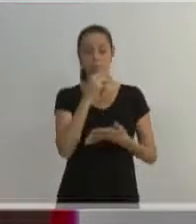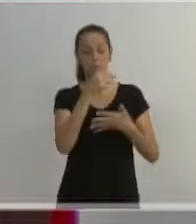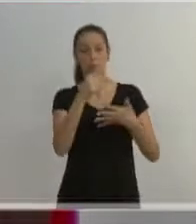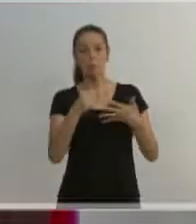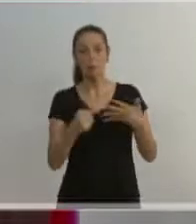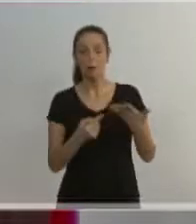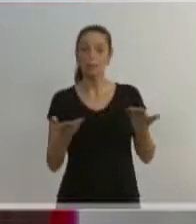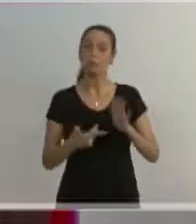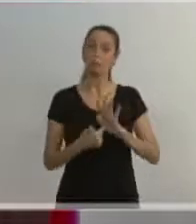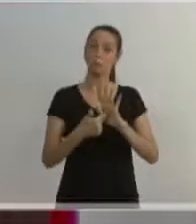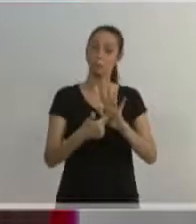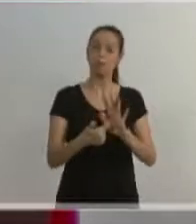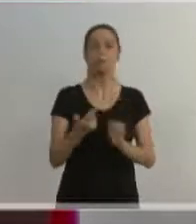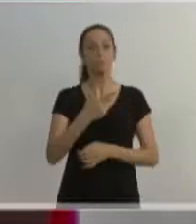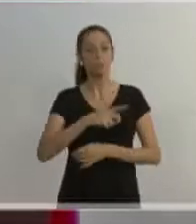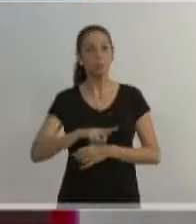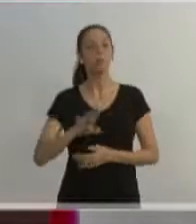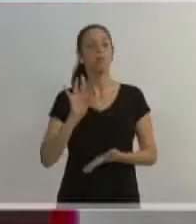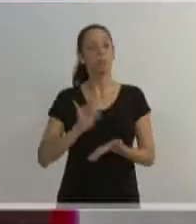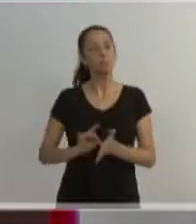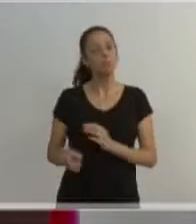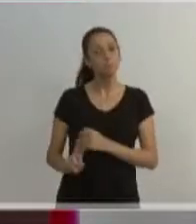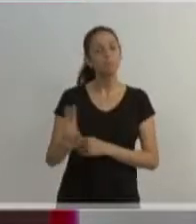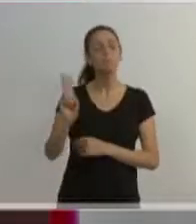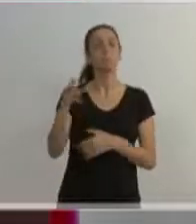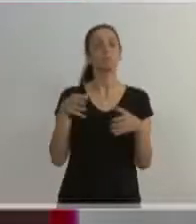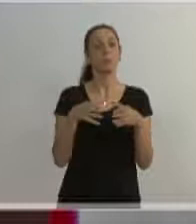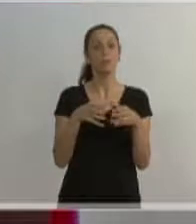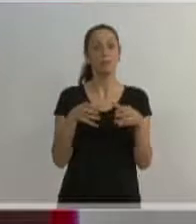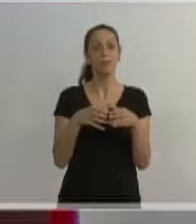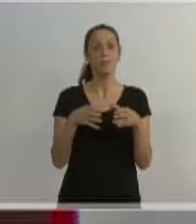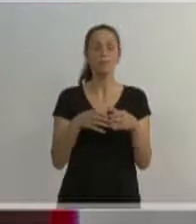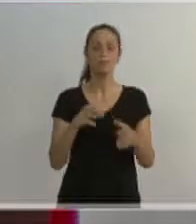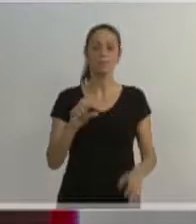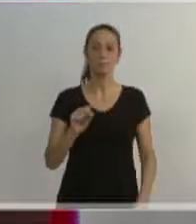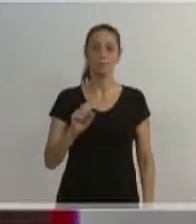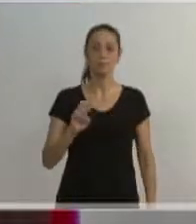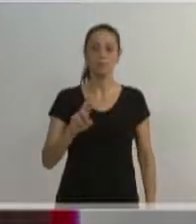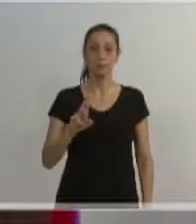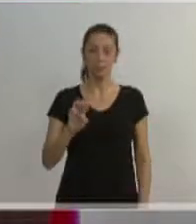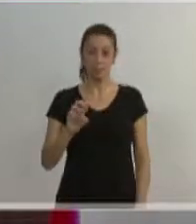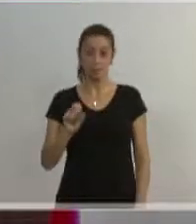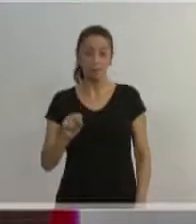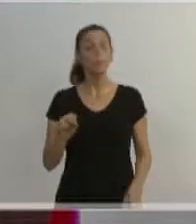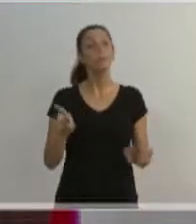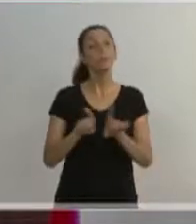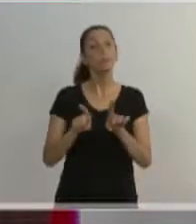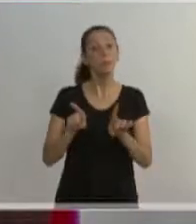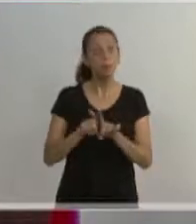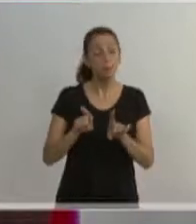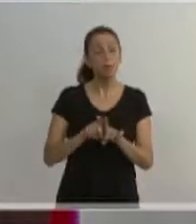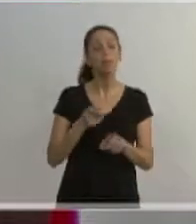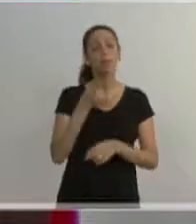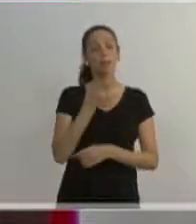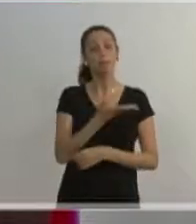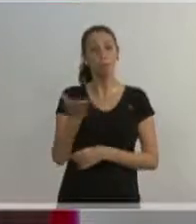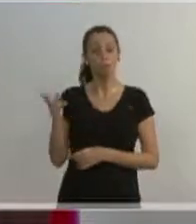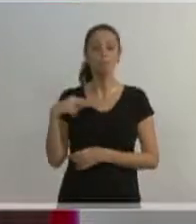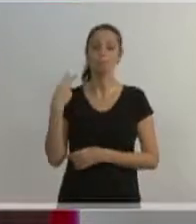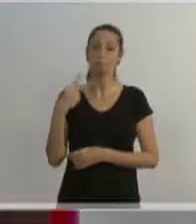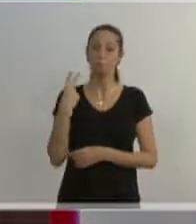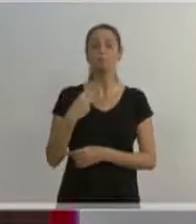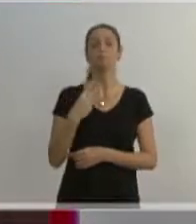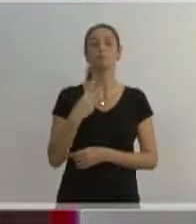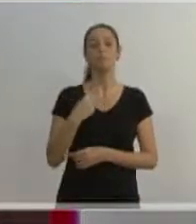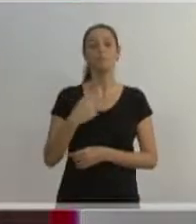tarde de hoje mais uma vez aqui no tc equipe do cerest faz um excelente trabalho e os colegas que quer trazer ao longo do tempo